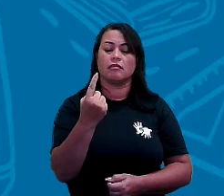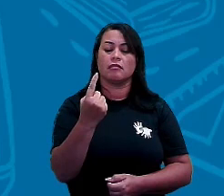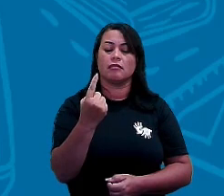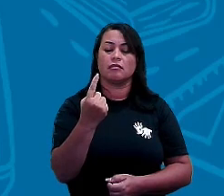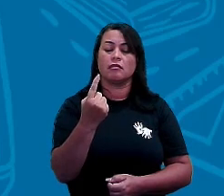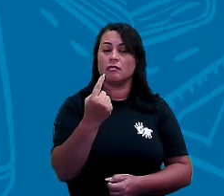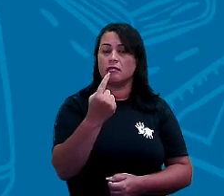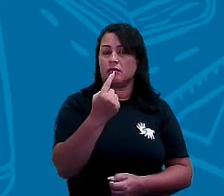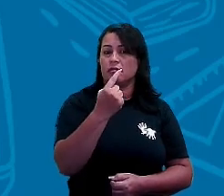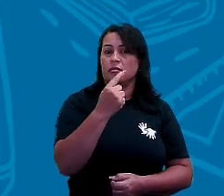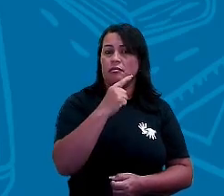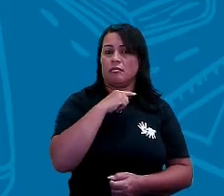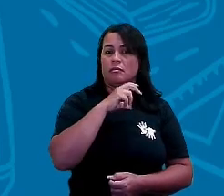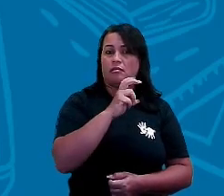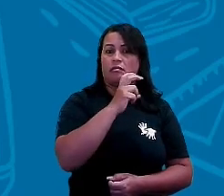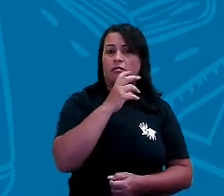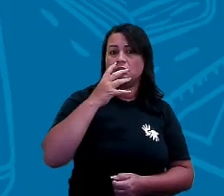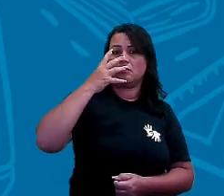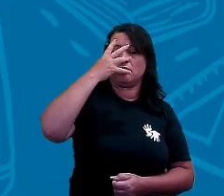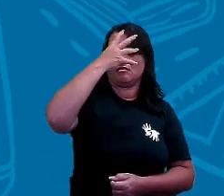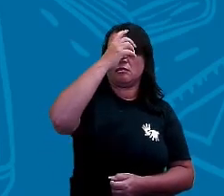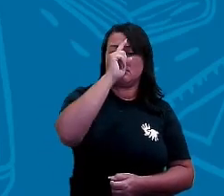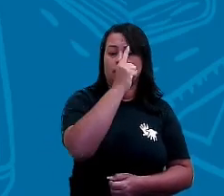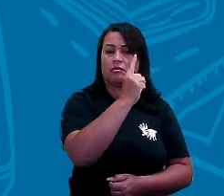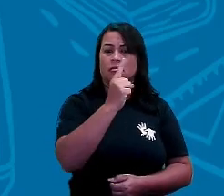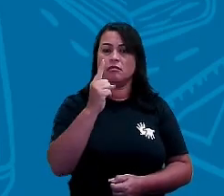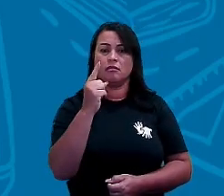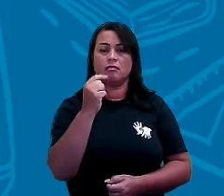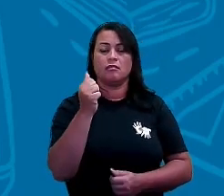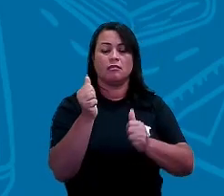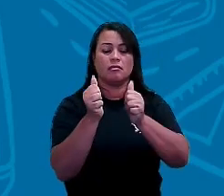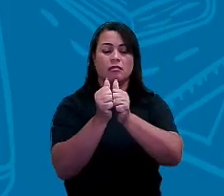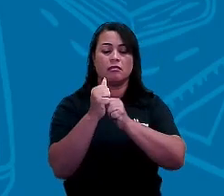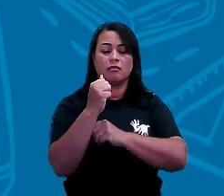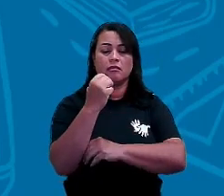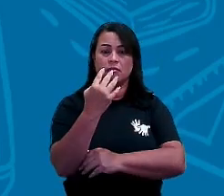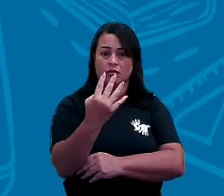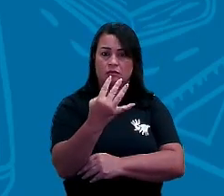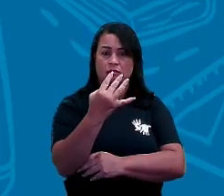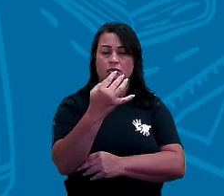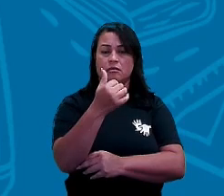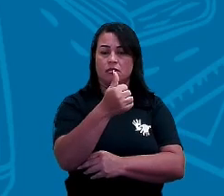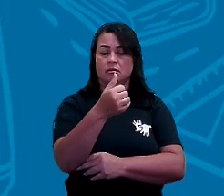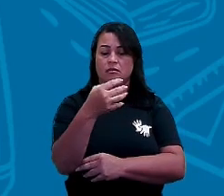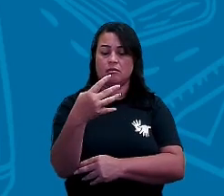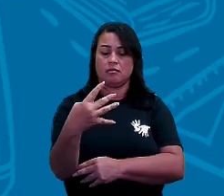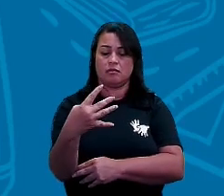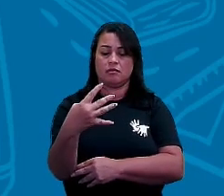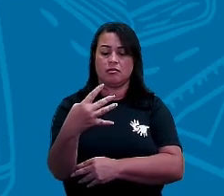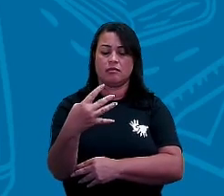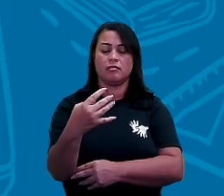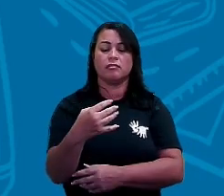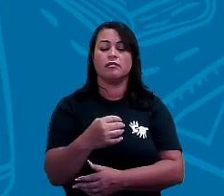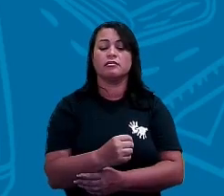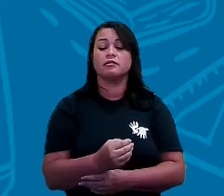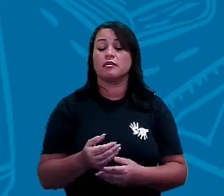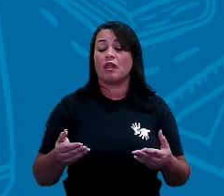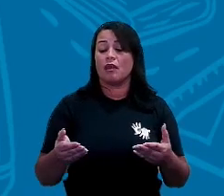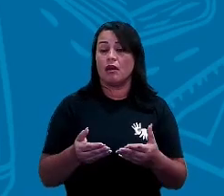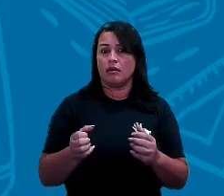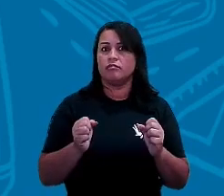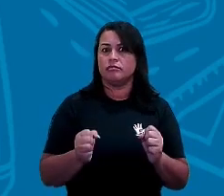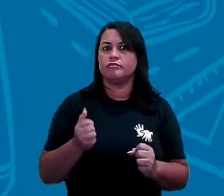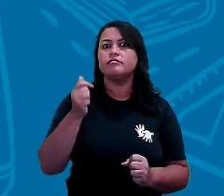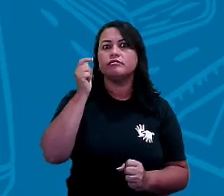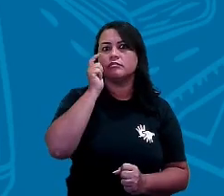o 4, e o que eu tirei, jogo lá juntinho do outro 4, né? Então, ficou 14. Aí, agora eu